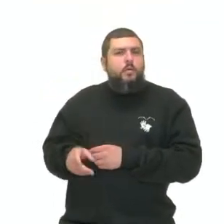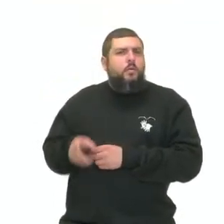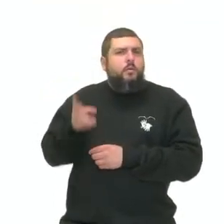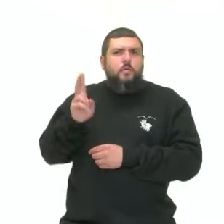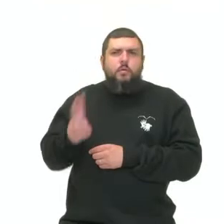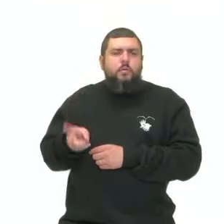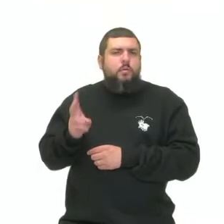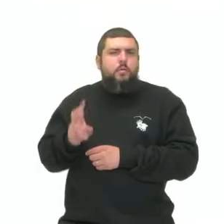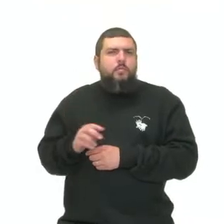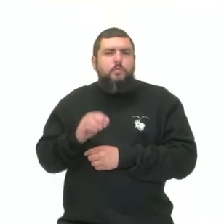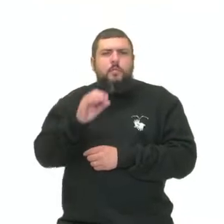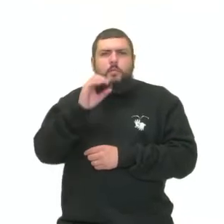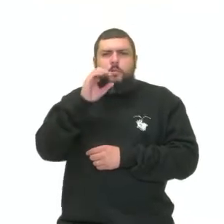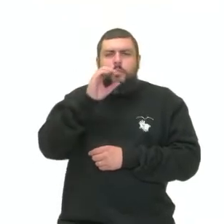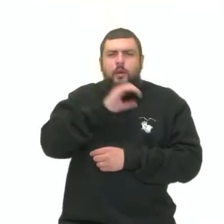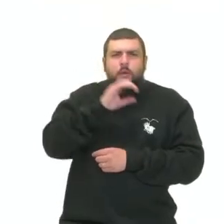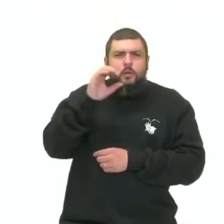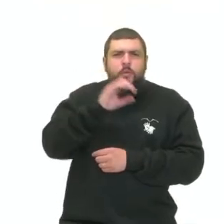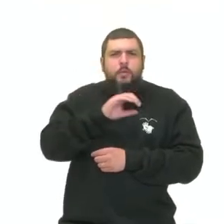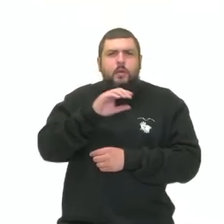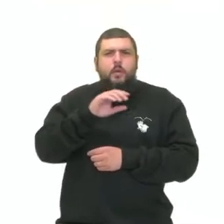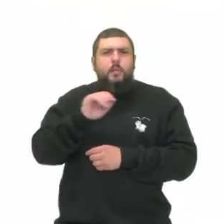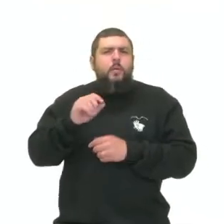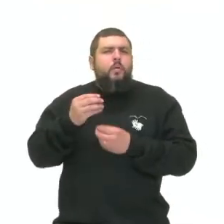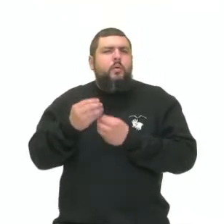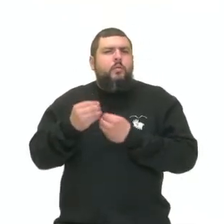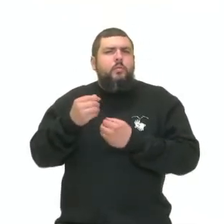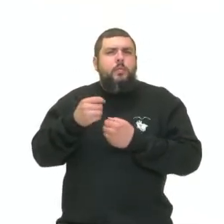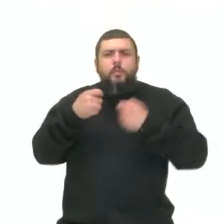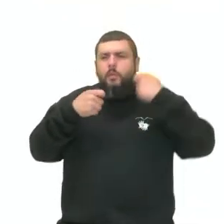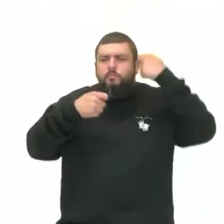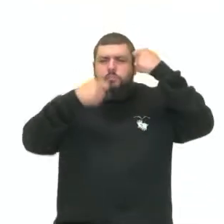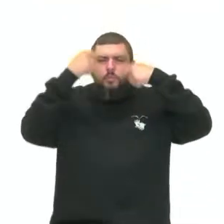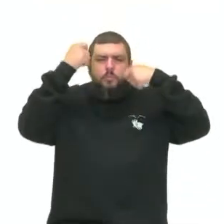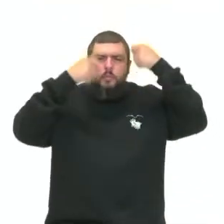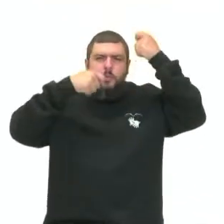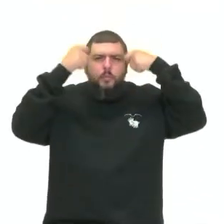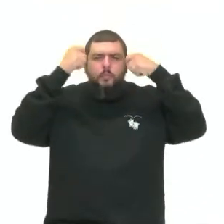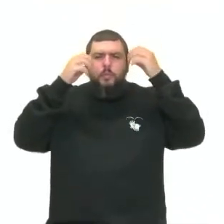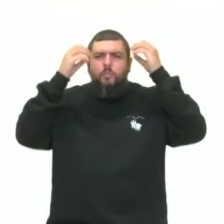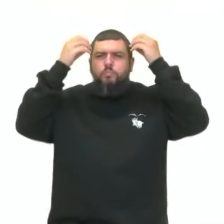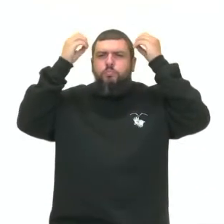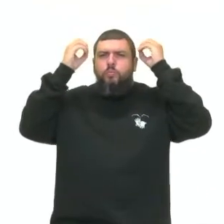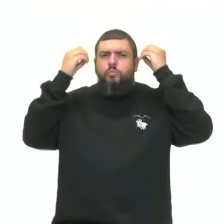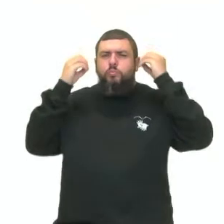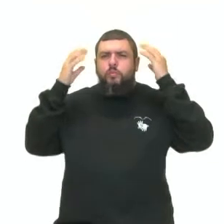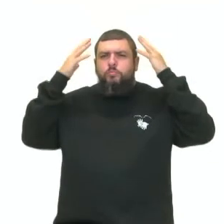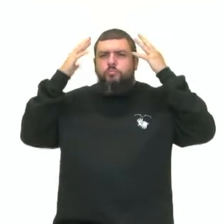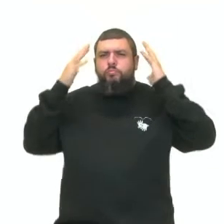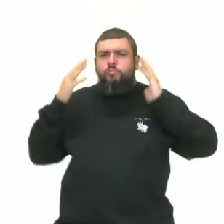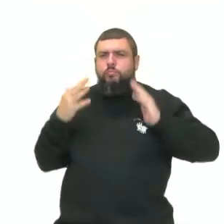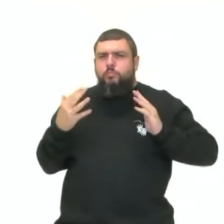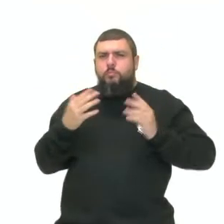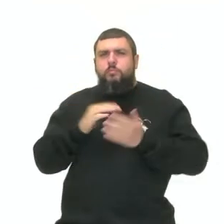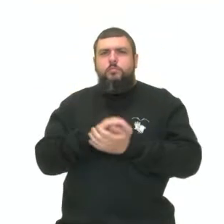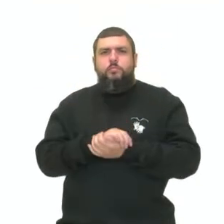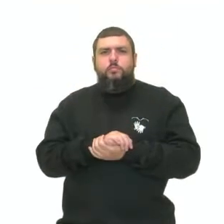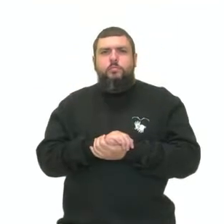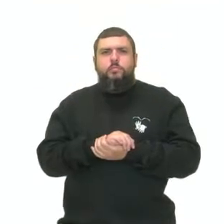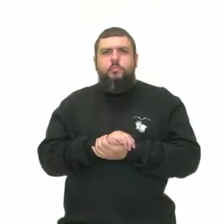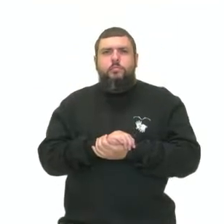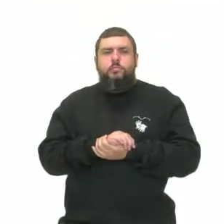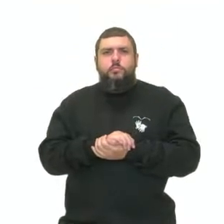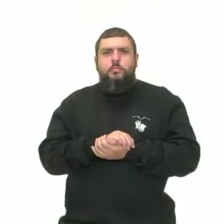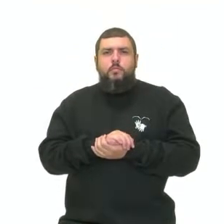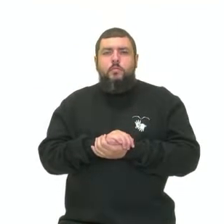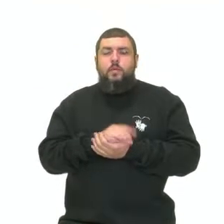cacuete dela de enrolar um cacho de cabelo. Se eu fosse lá, quem sabe? Sofria